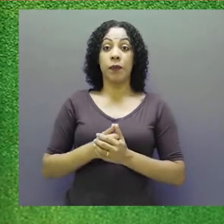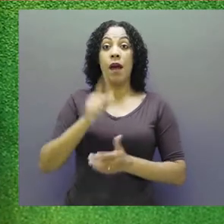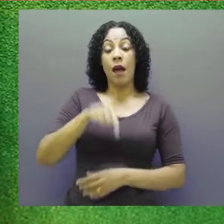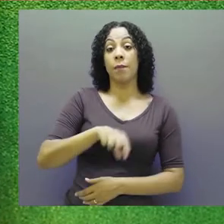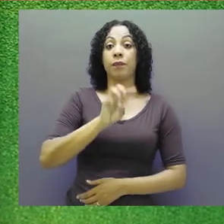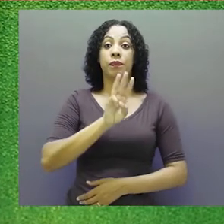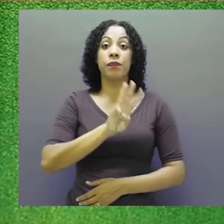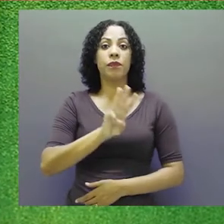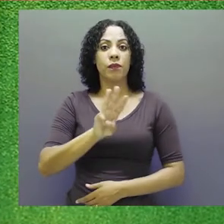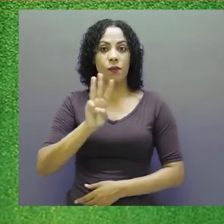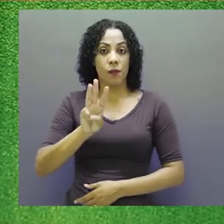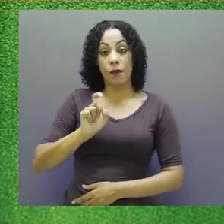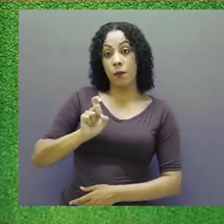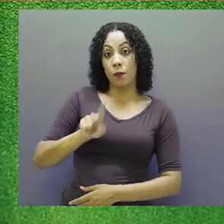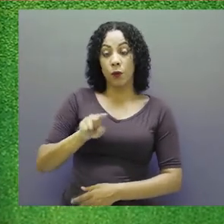O endereço é